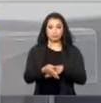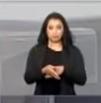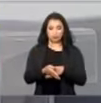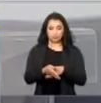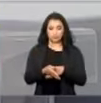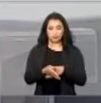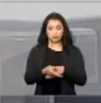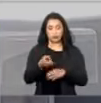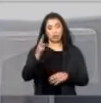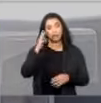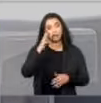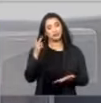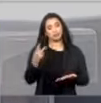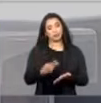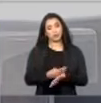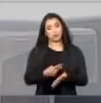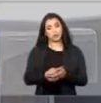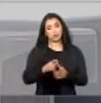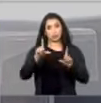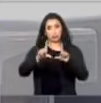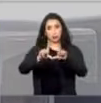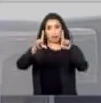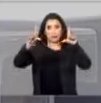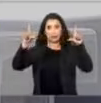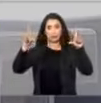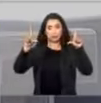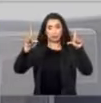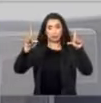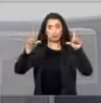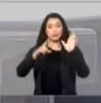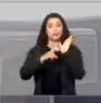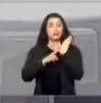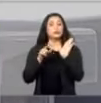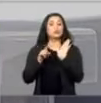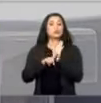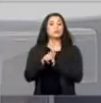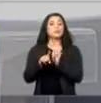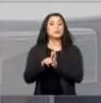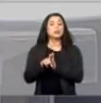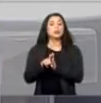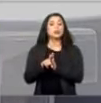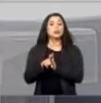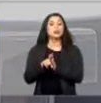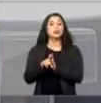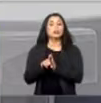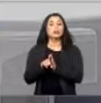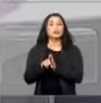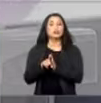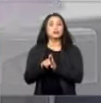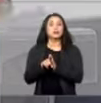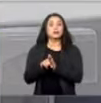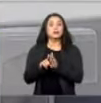bem visível uma placa com a seguinte pergunta: aonde queremos chegar?